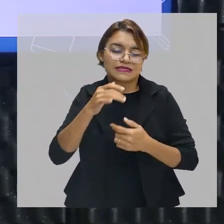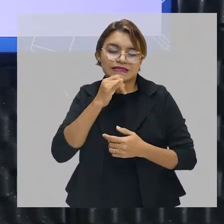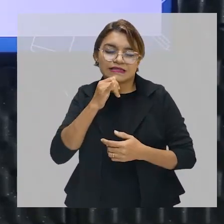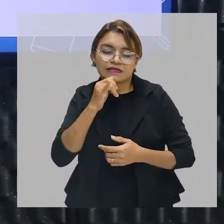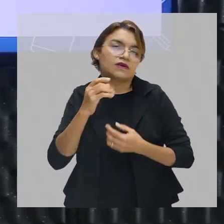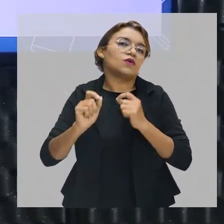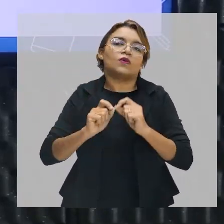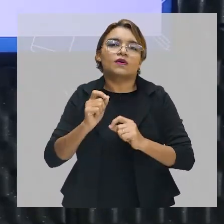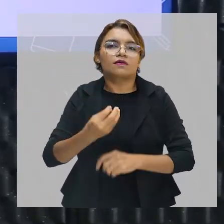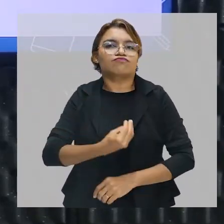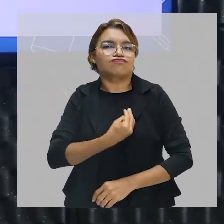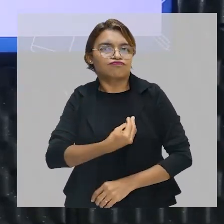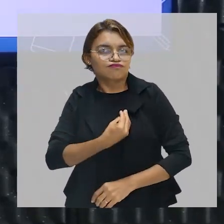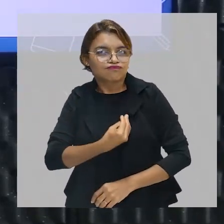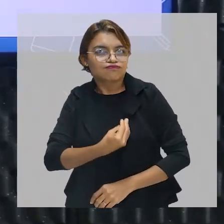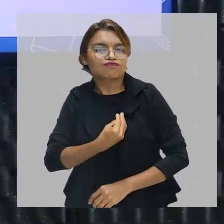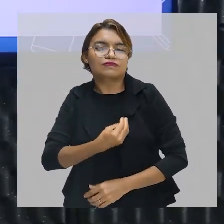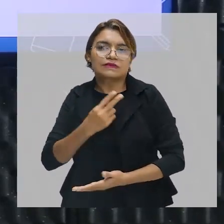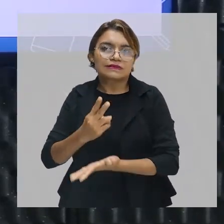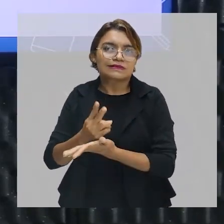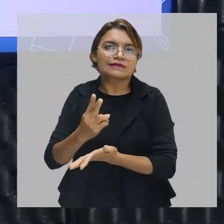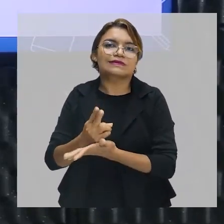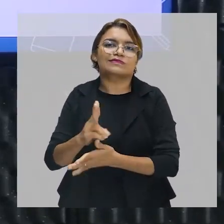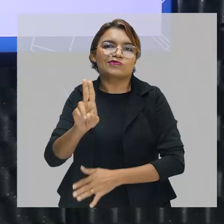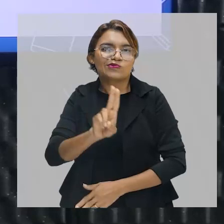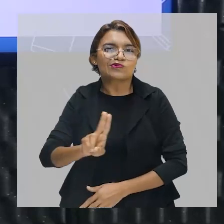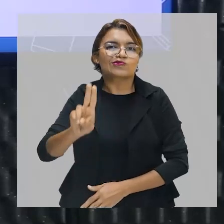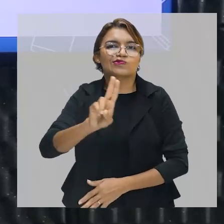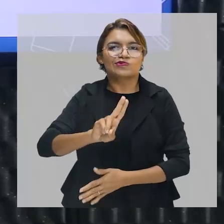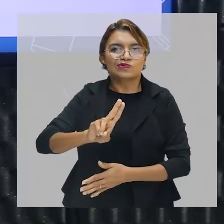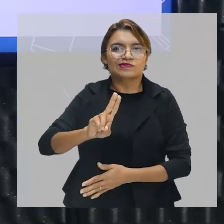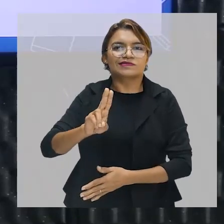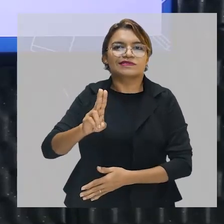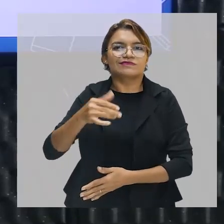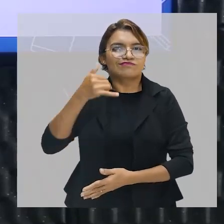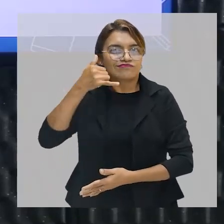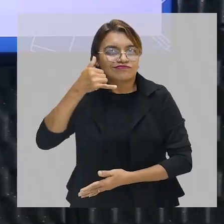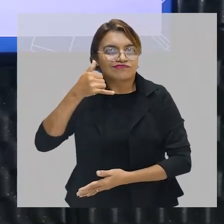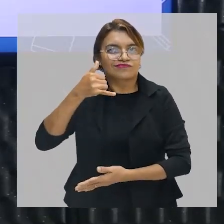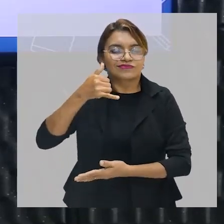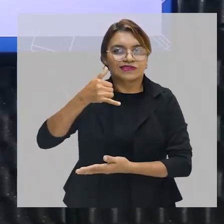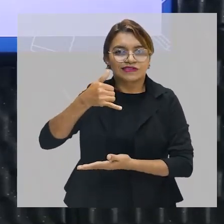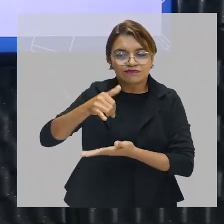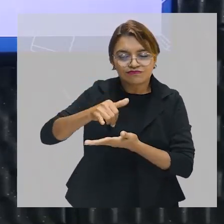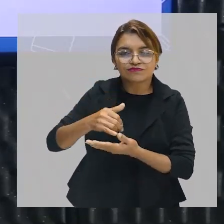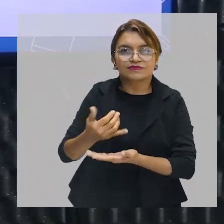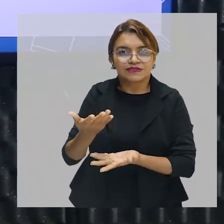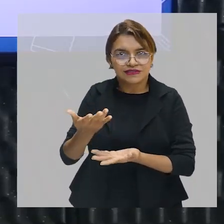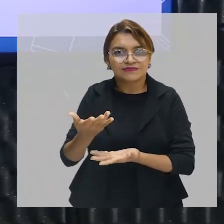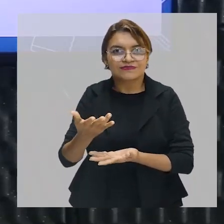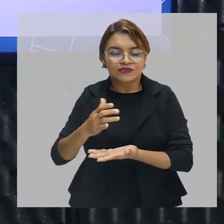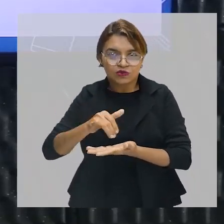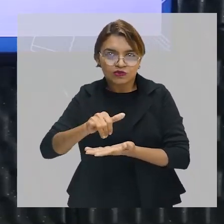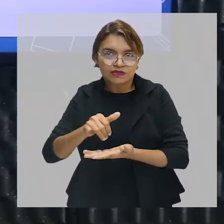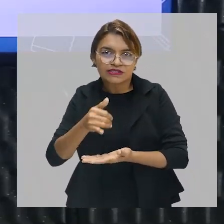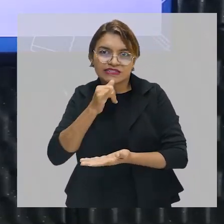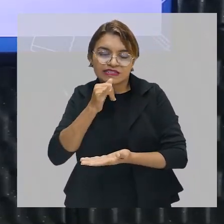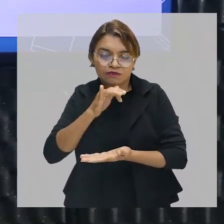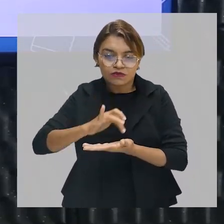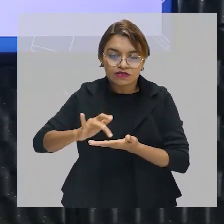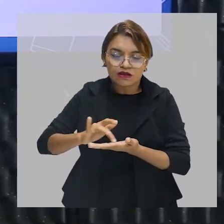parte da sua vida, é uma ferramenta de trabalho, uma ferramenta de estudo e principalmente uma ferramenta